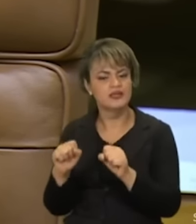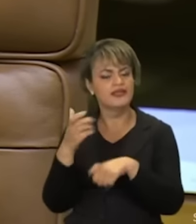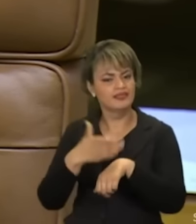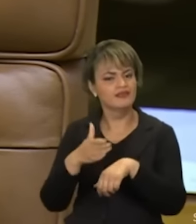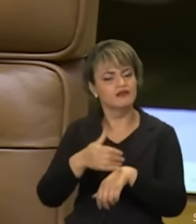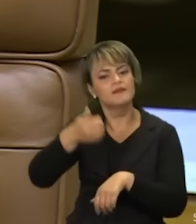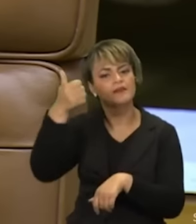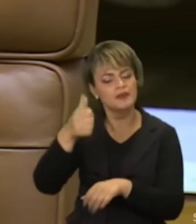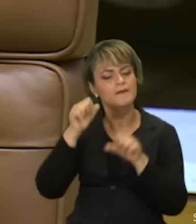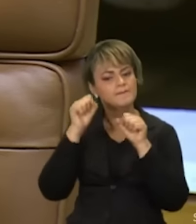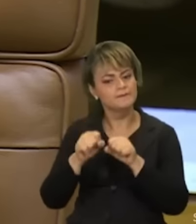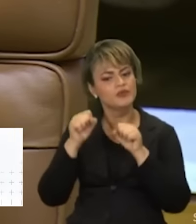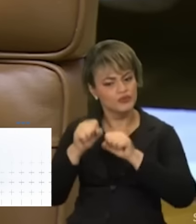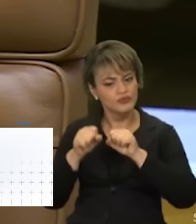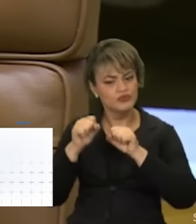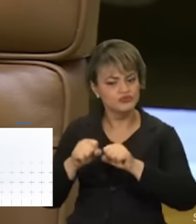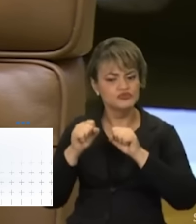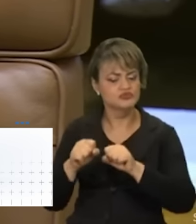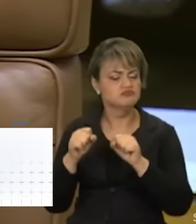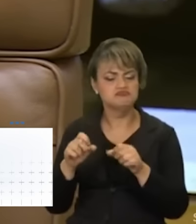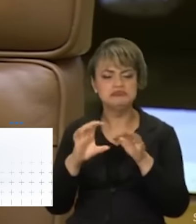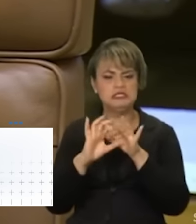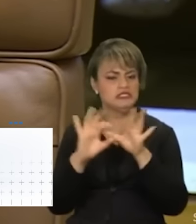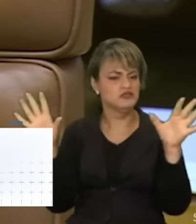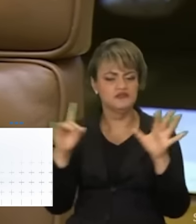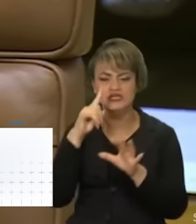aperfeiçoamento do nosso proceder jurisdicional e